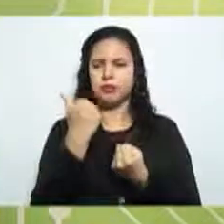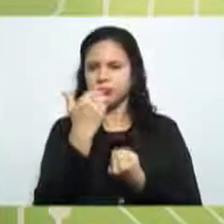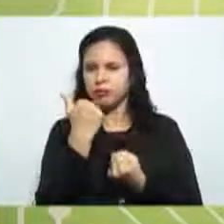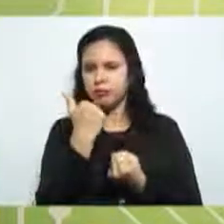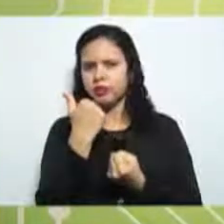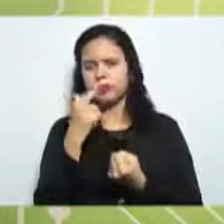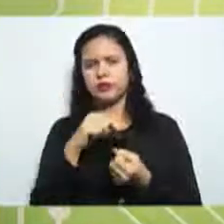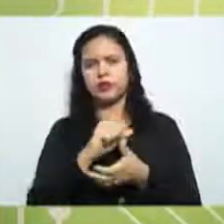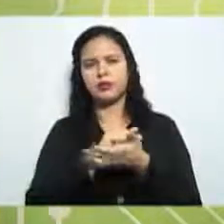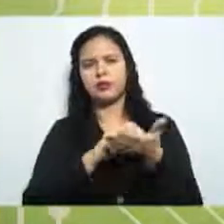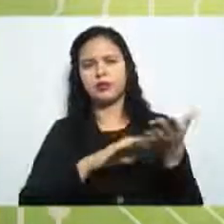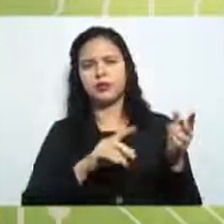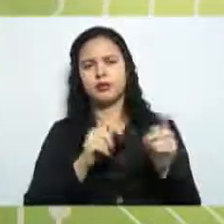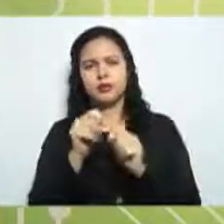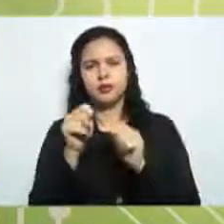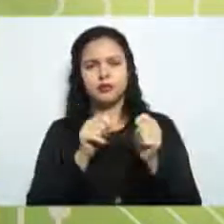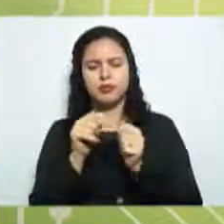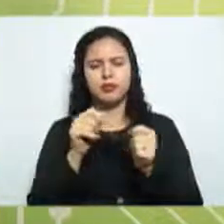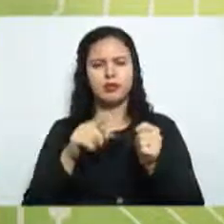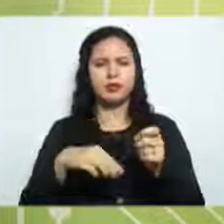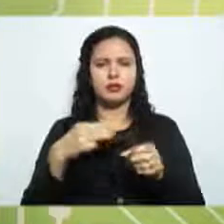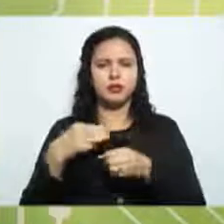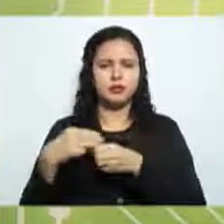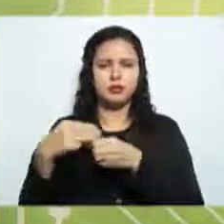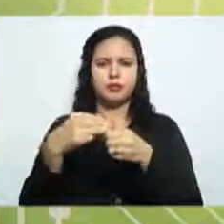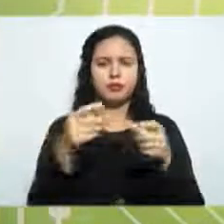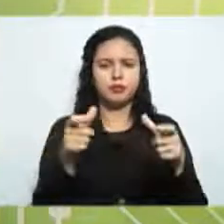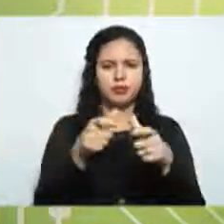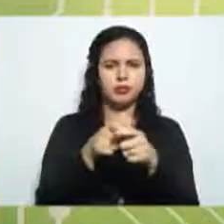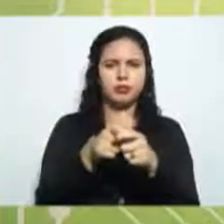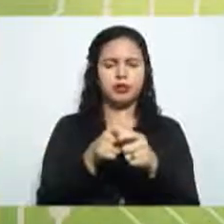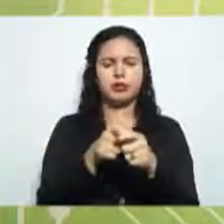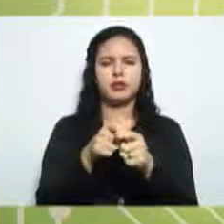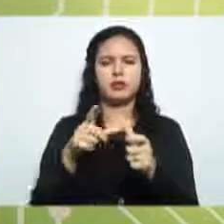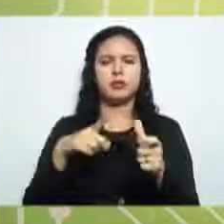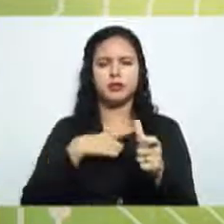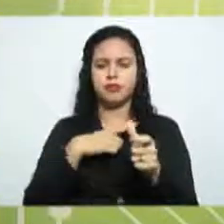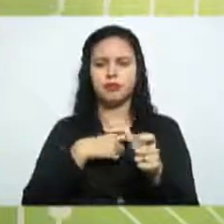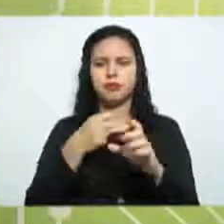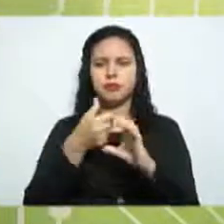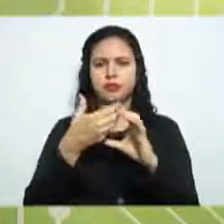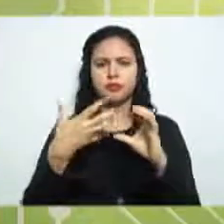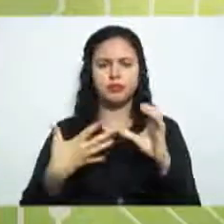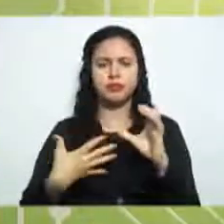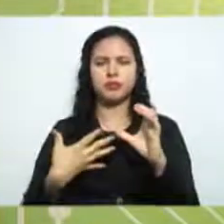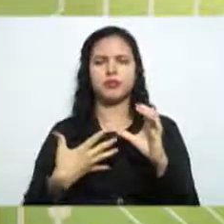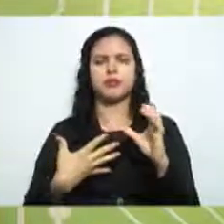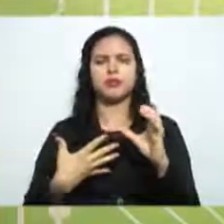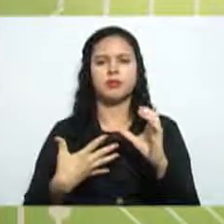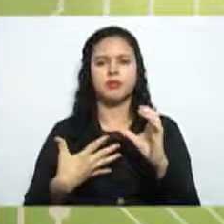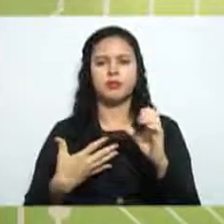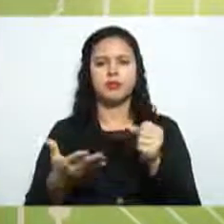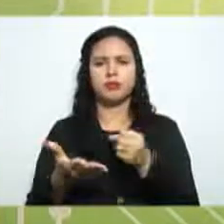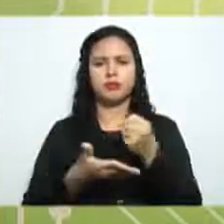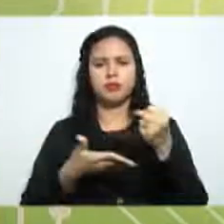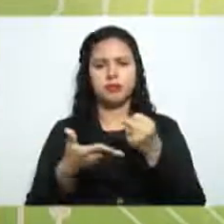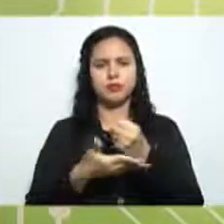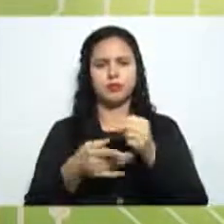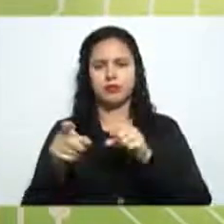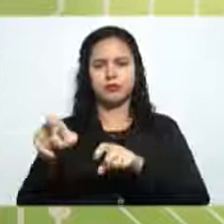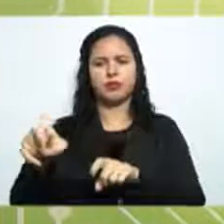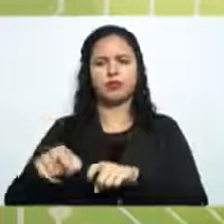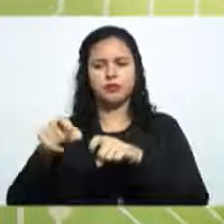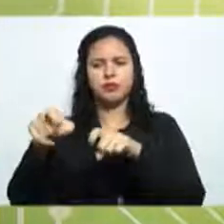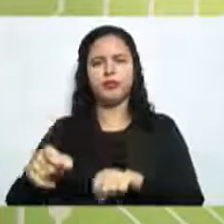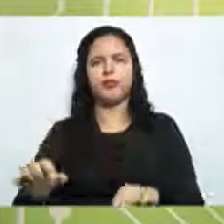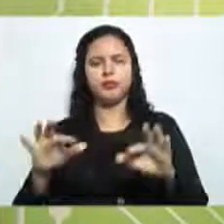atividade econômica, principalmente municípios muito pequenos. Municípios muito pequenos no Brasil têm essa característica de serem realmente baseados muito na agricultura